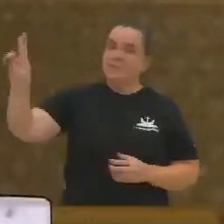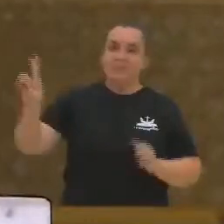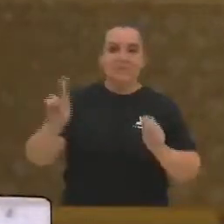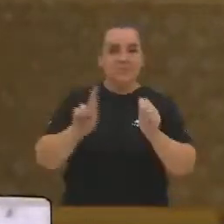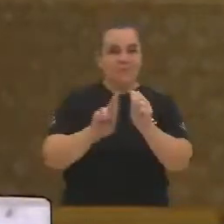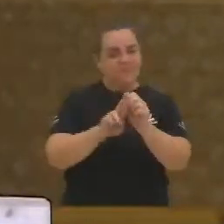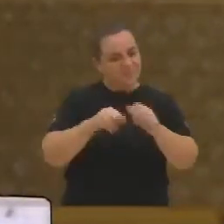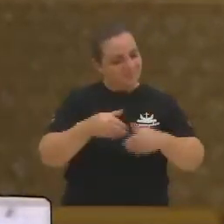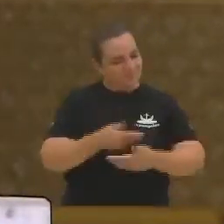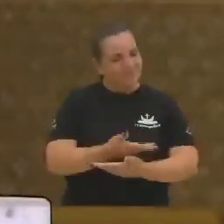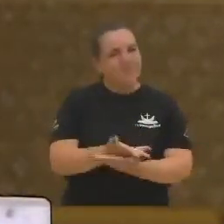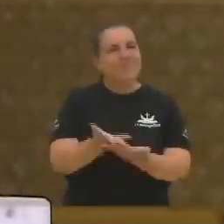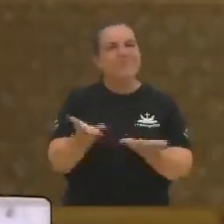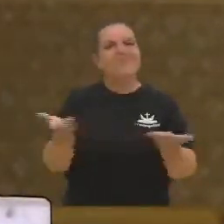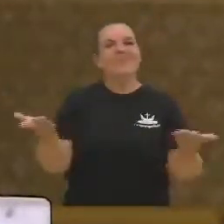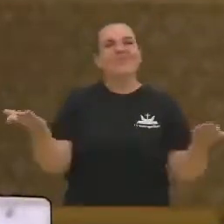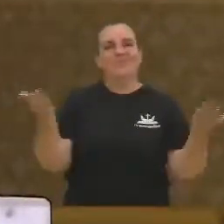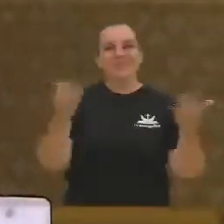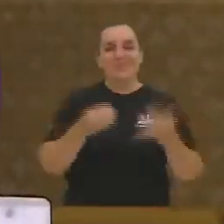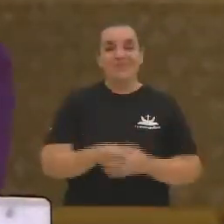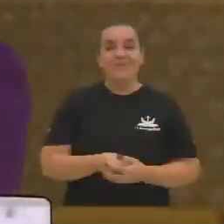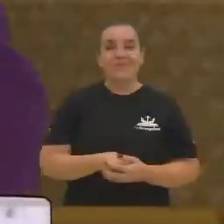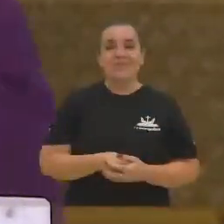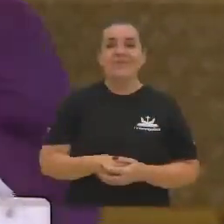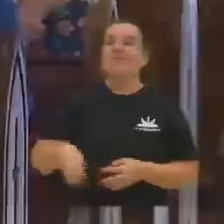Senhor esteja convosco.